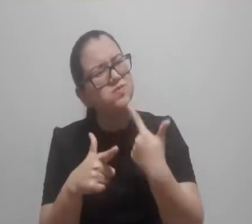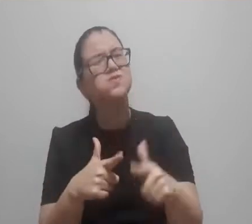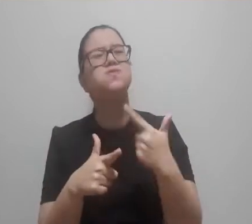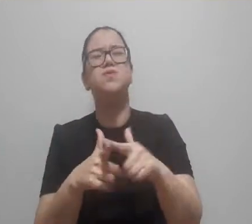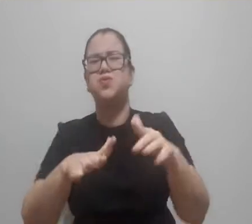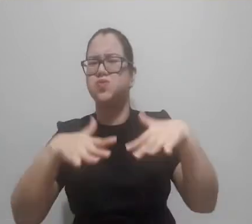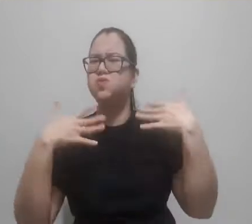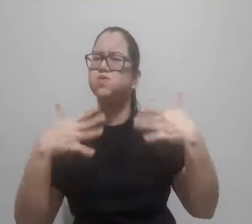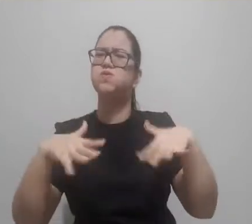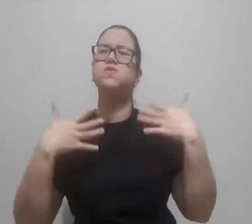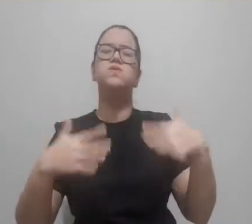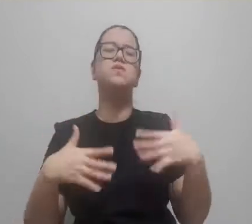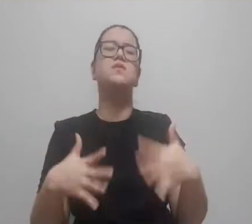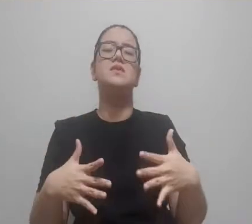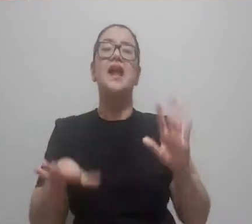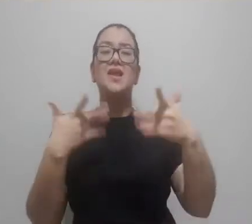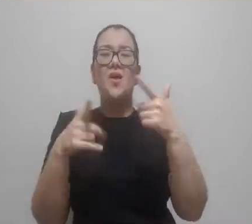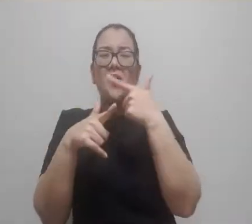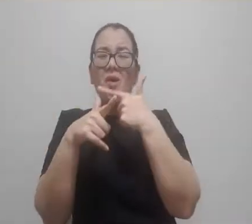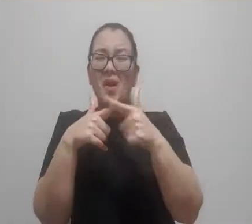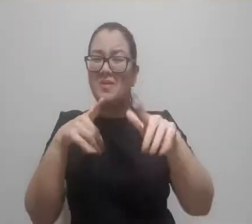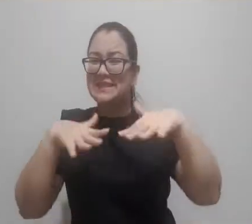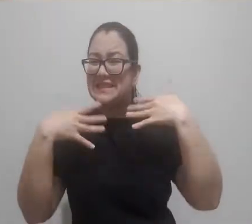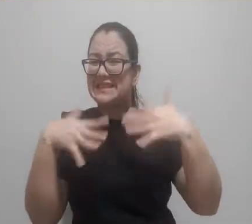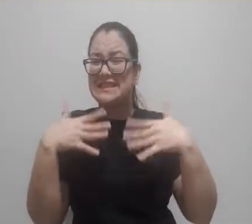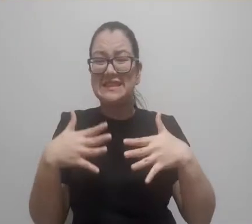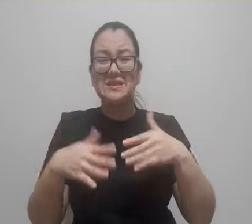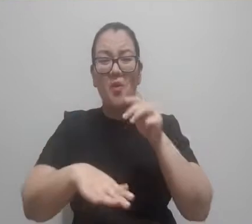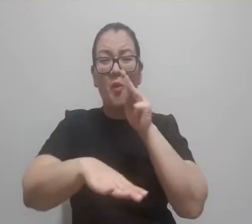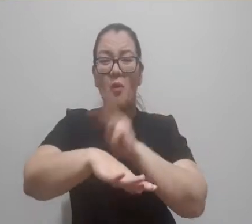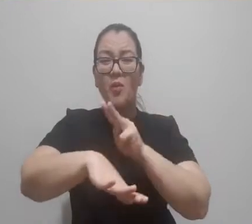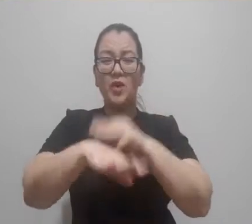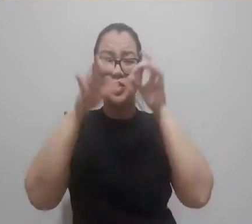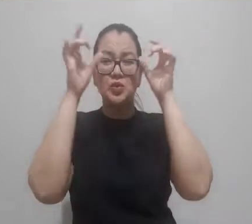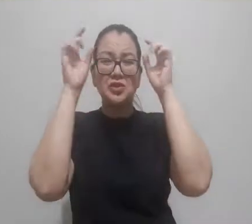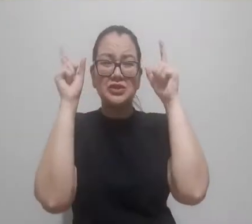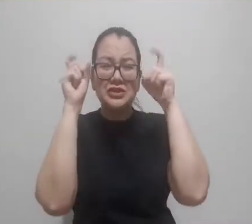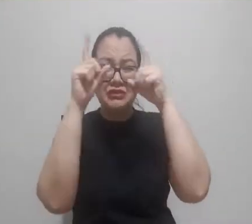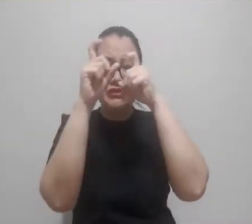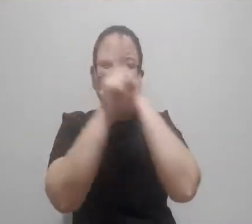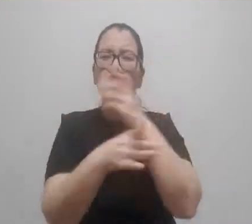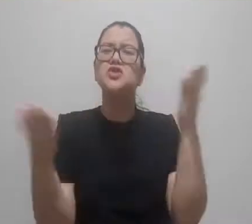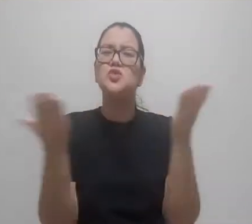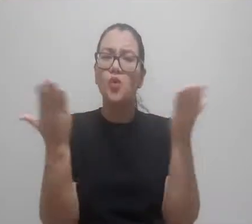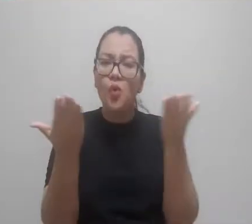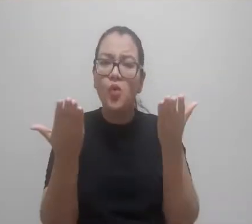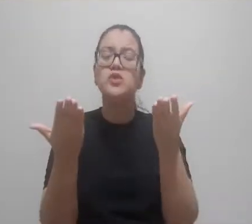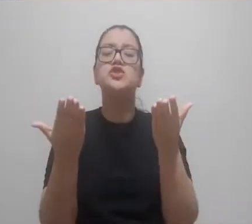a crise, a situação difícil que a gente enfrenta na nossa vida, independente da proporção, da